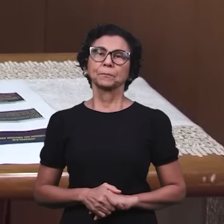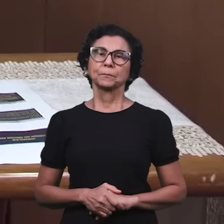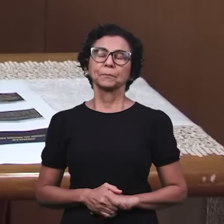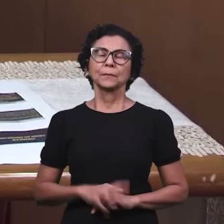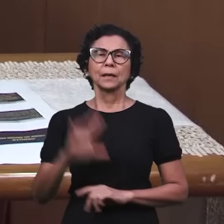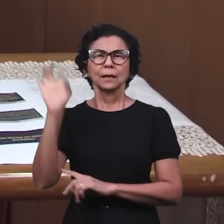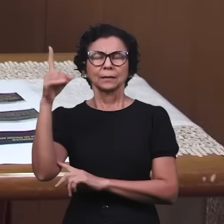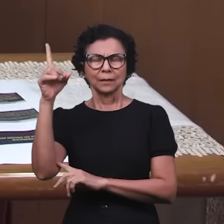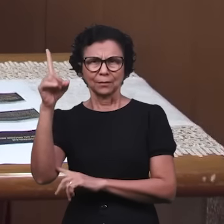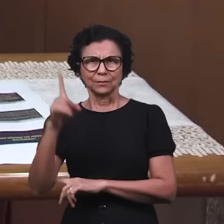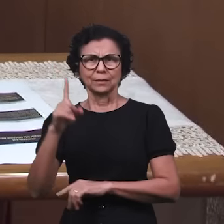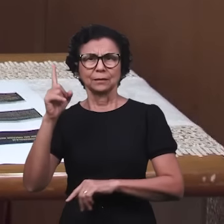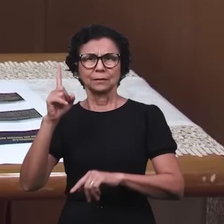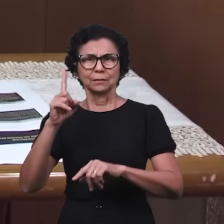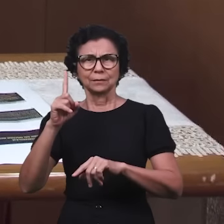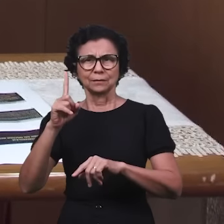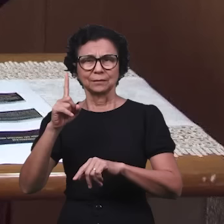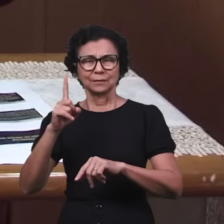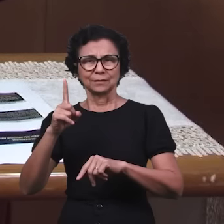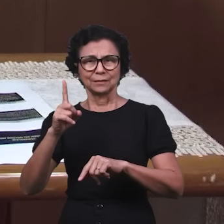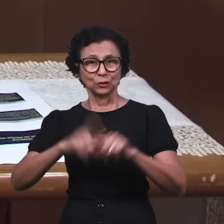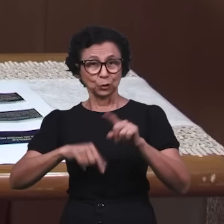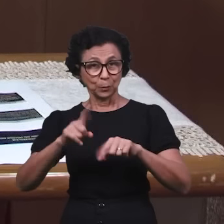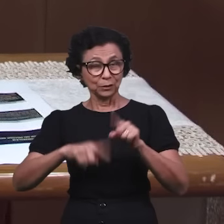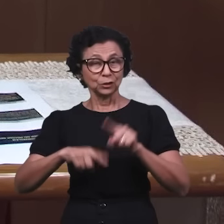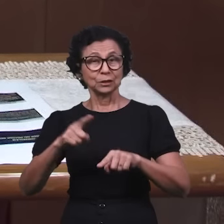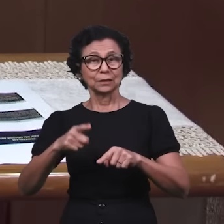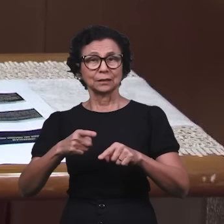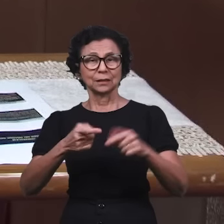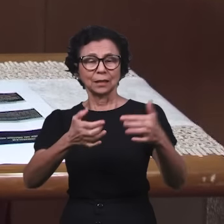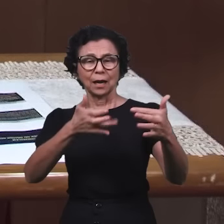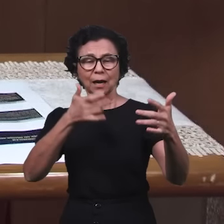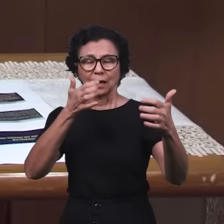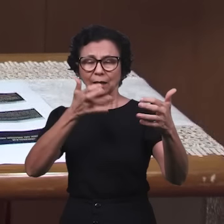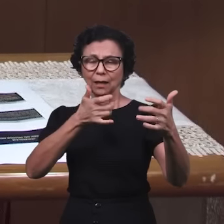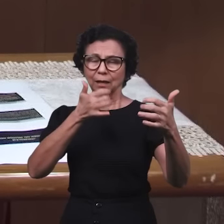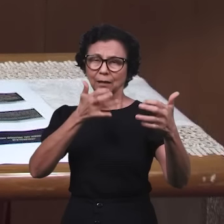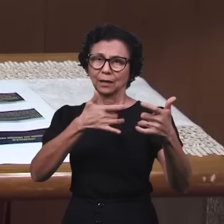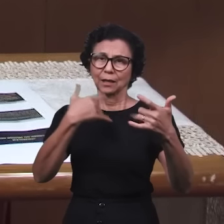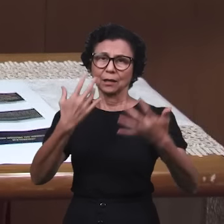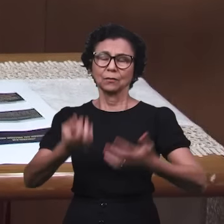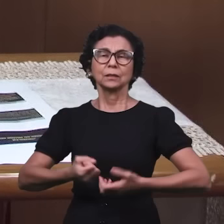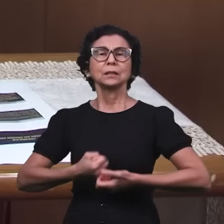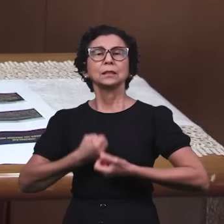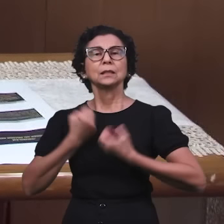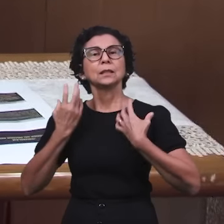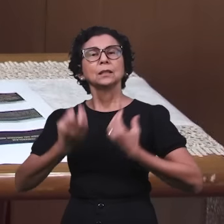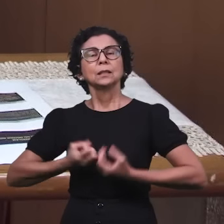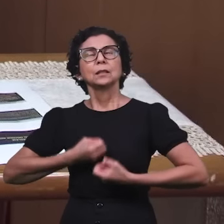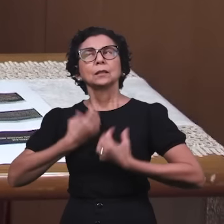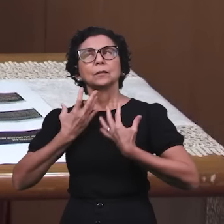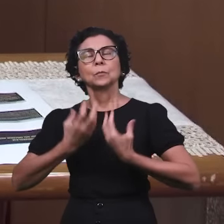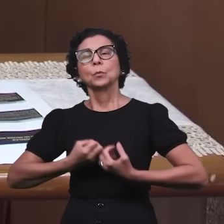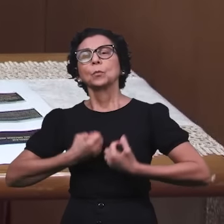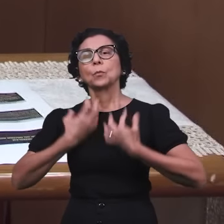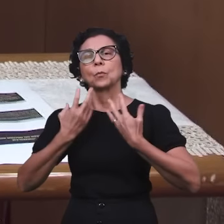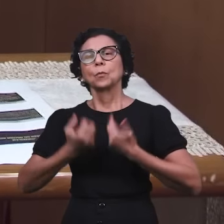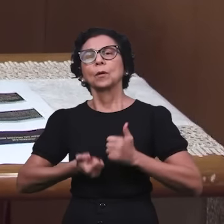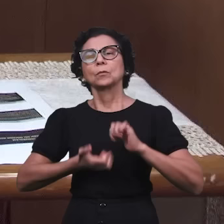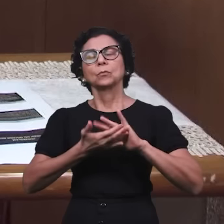cantava, tocava harpa e compôs vários salmos proféticos, não é? Então